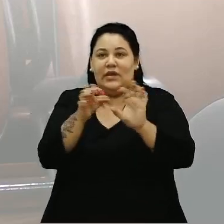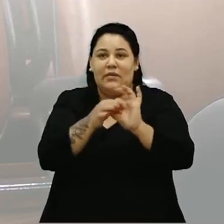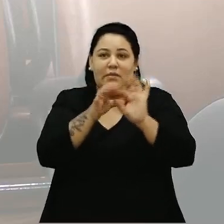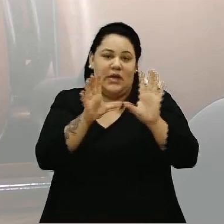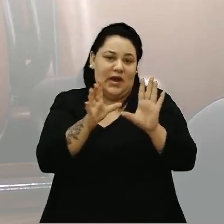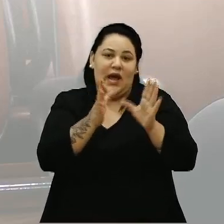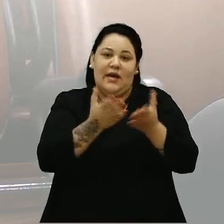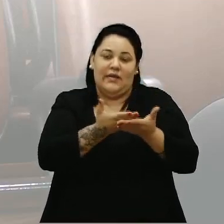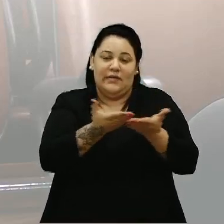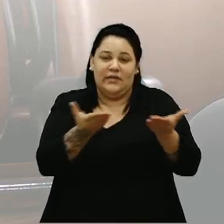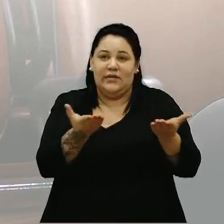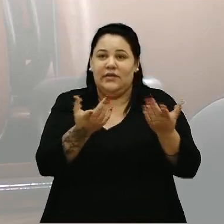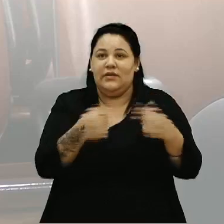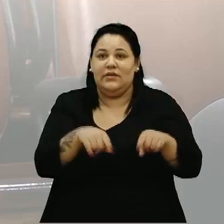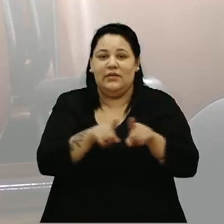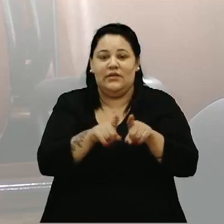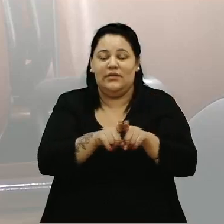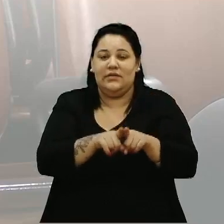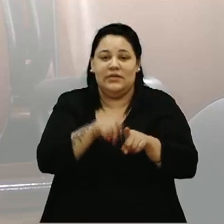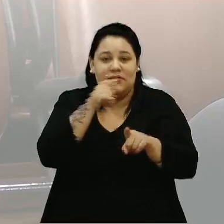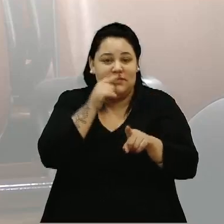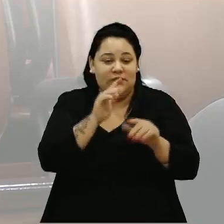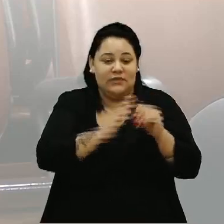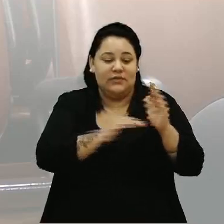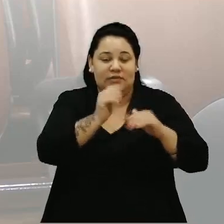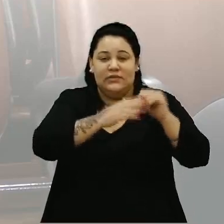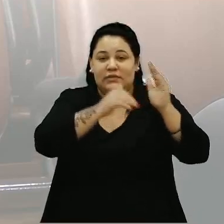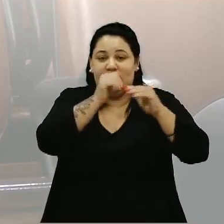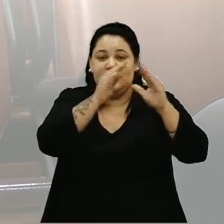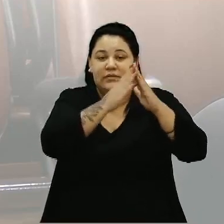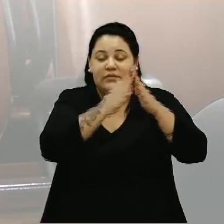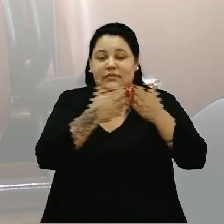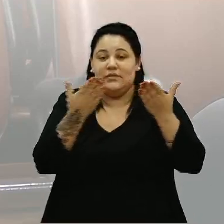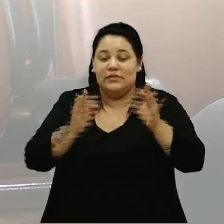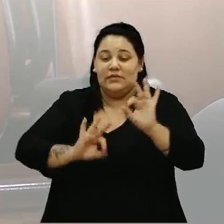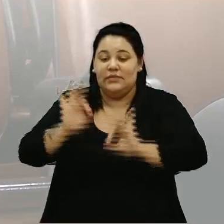construir sua residência. Então, que bom. Esse é um projeto,